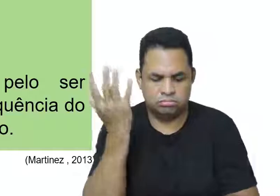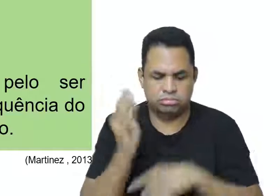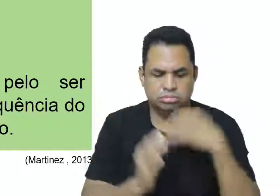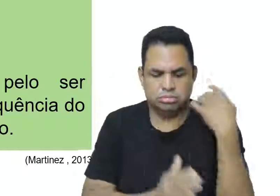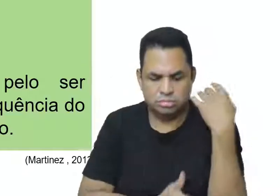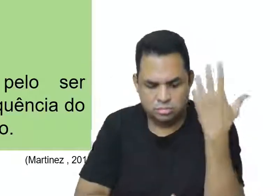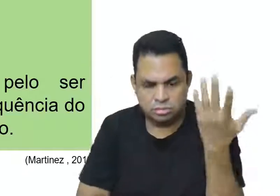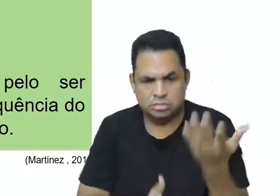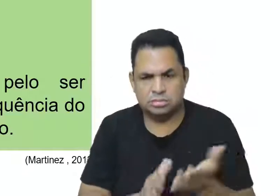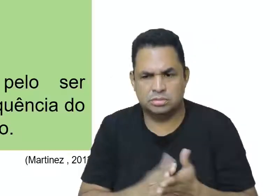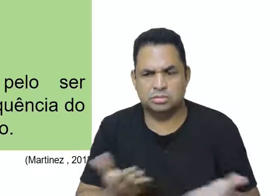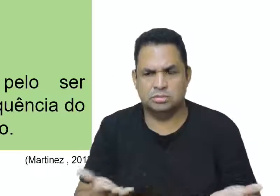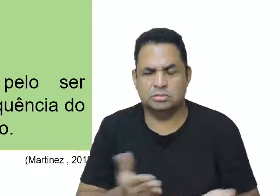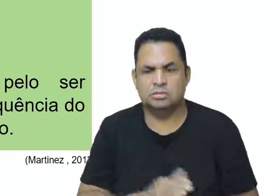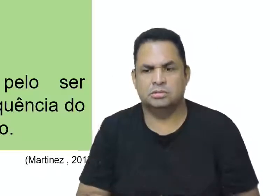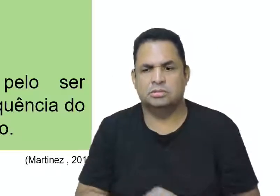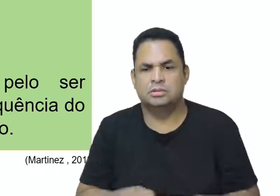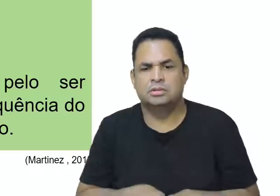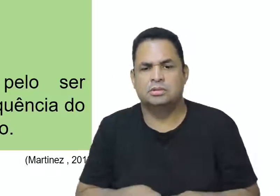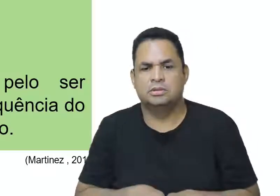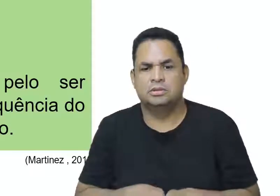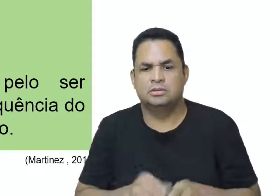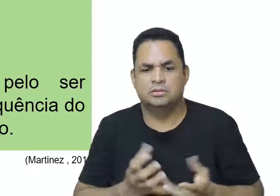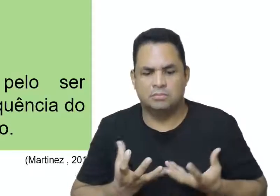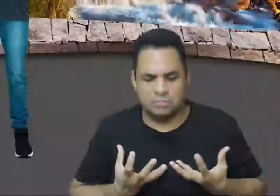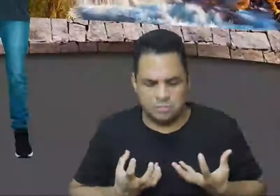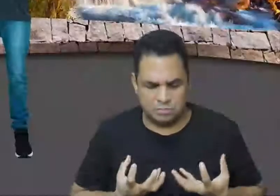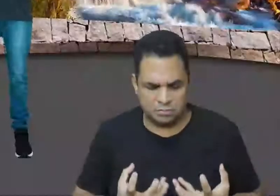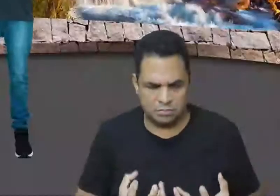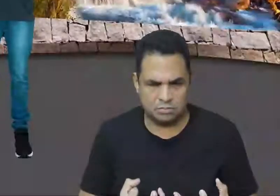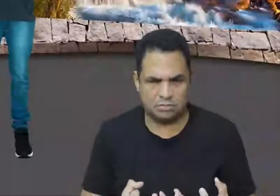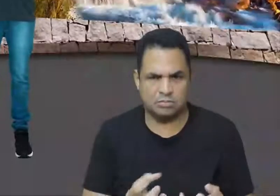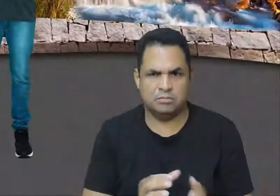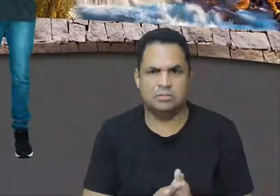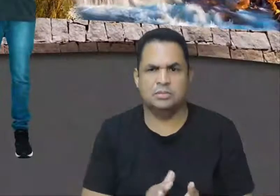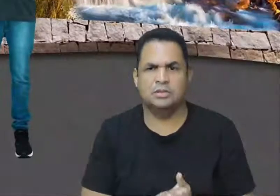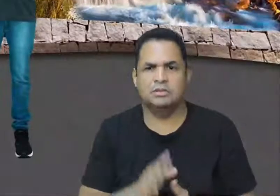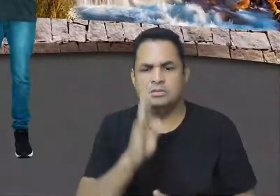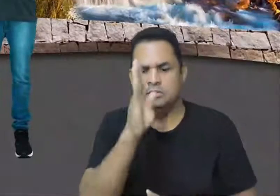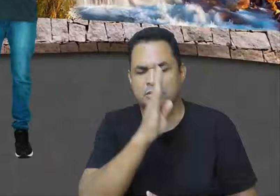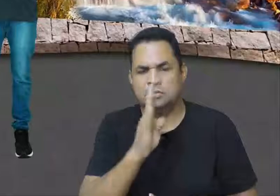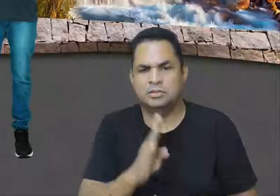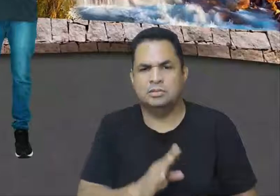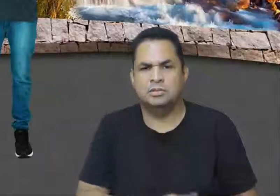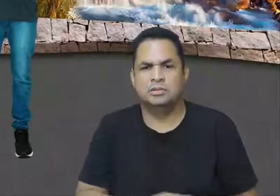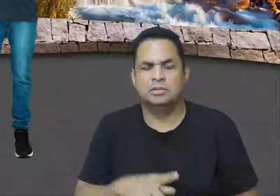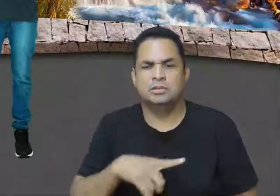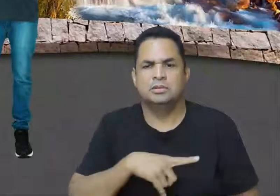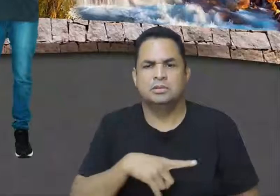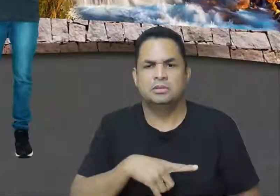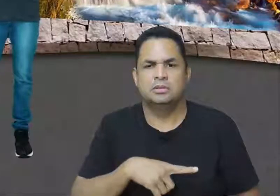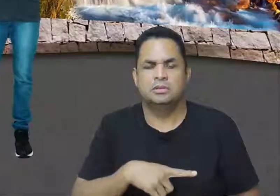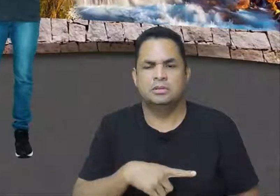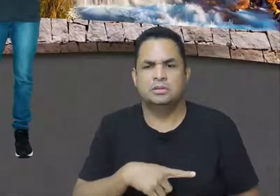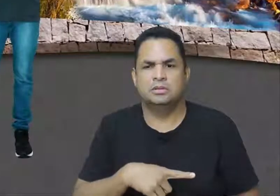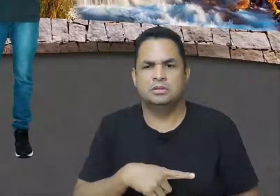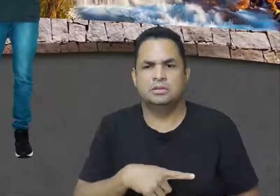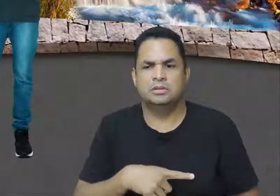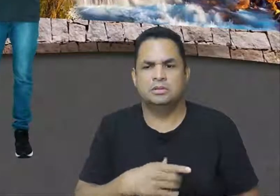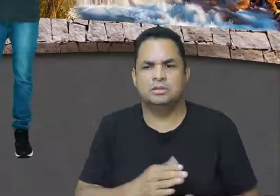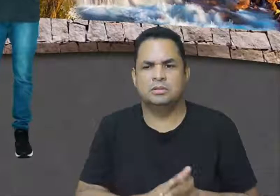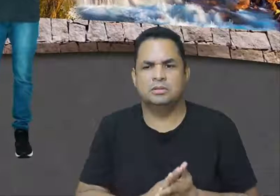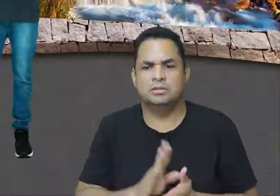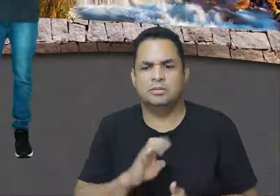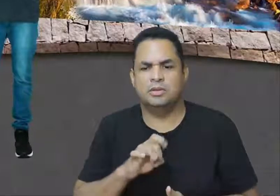no Brasil, na Amazônia, no Cerrado brasileiro, os dois biomas que vêm tendo mais desmatamento no Brasil é